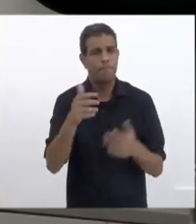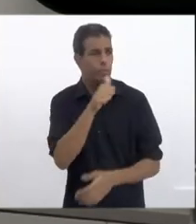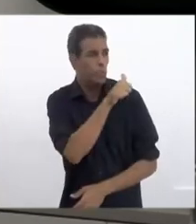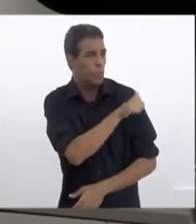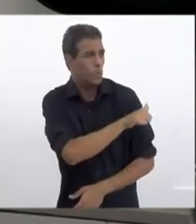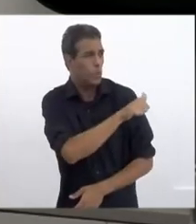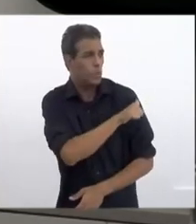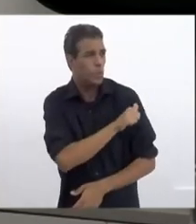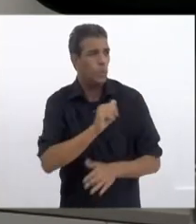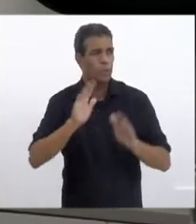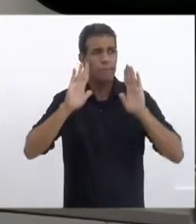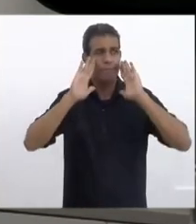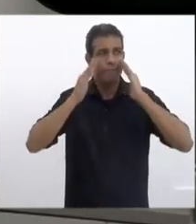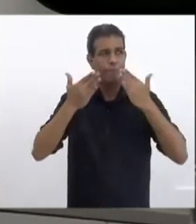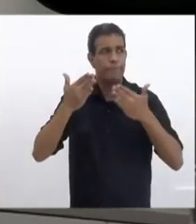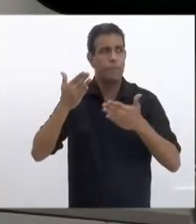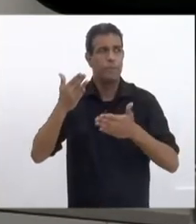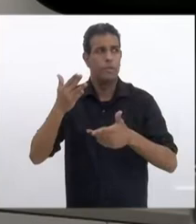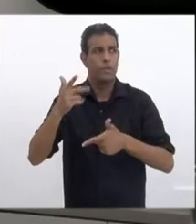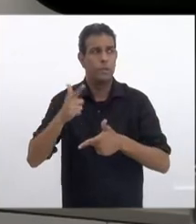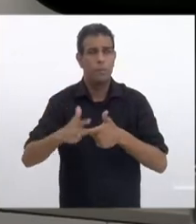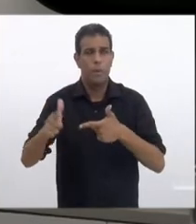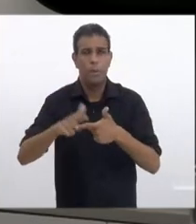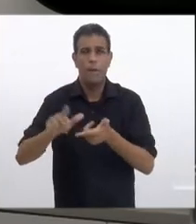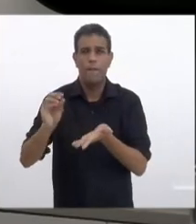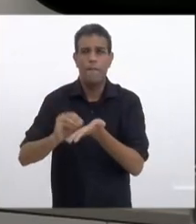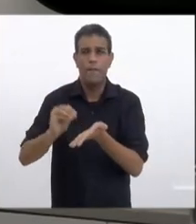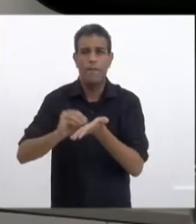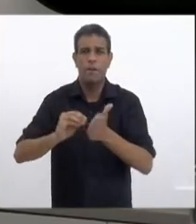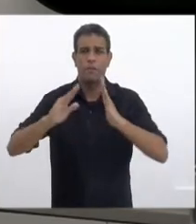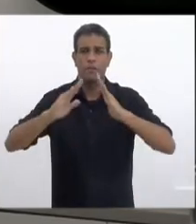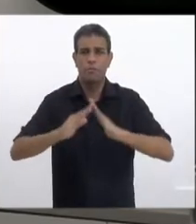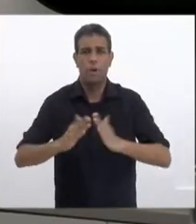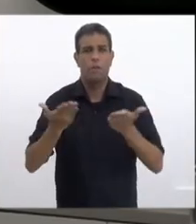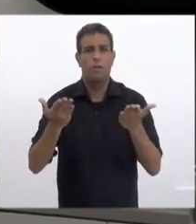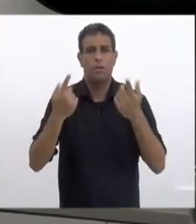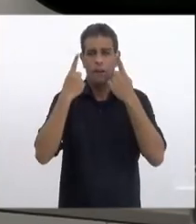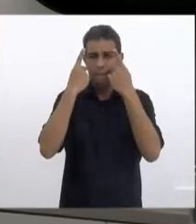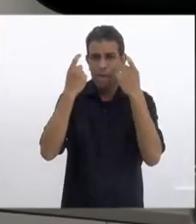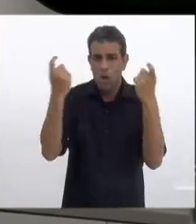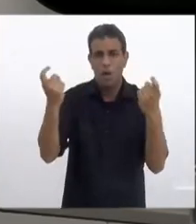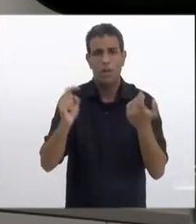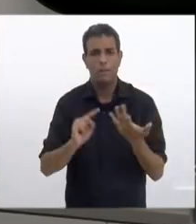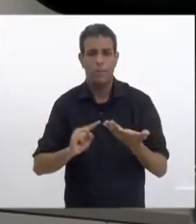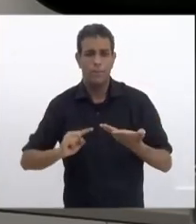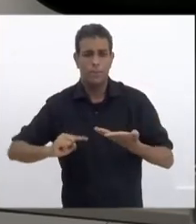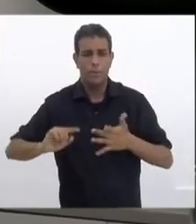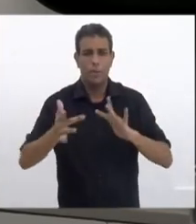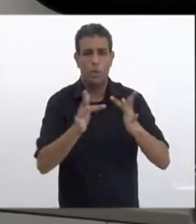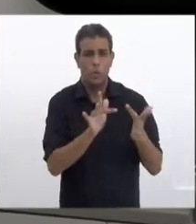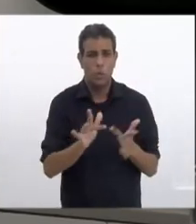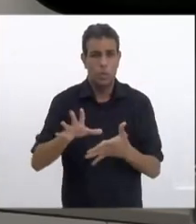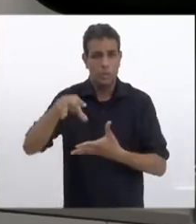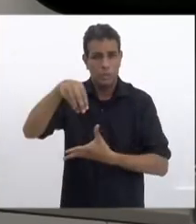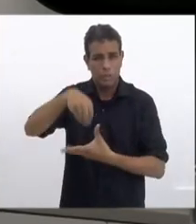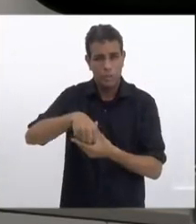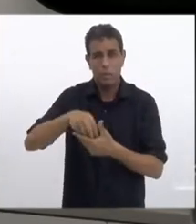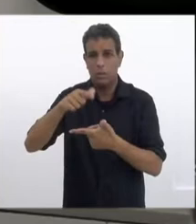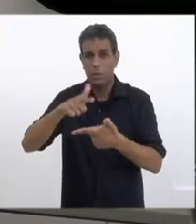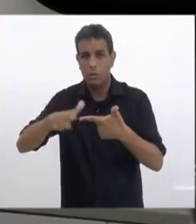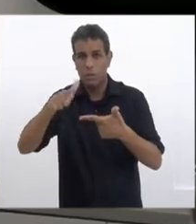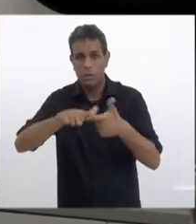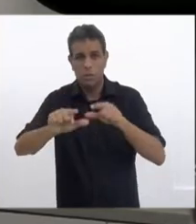voltados para situações de pobreza, falta de trabalho, falta de moradia, situações de violência, tudo isso é articulado também ao